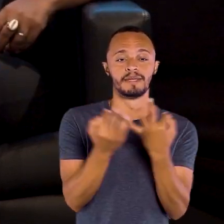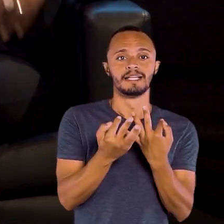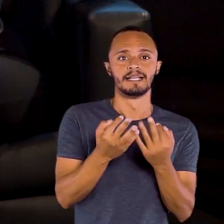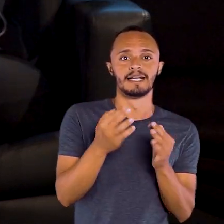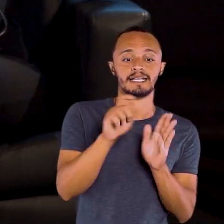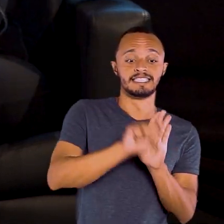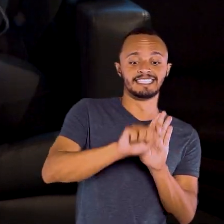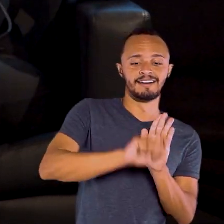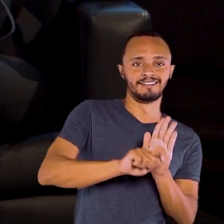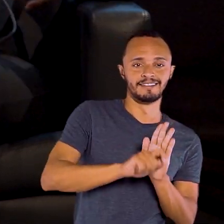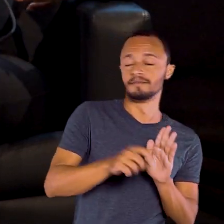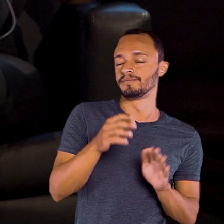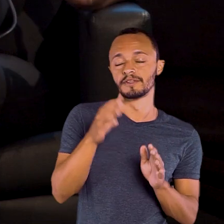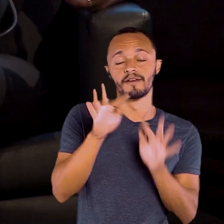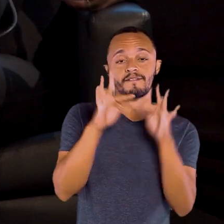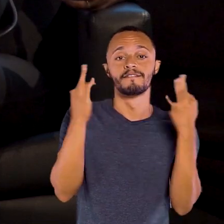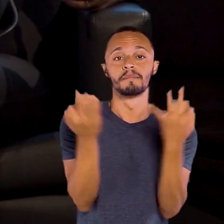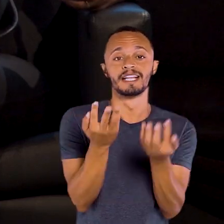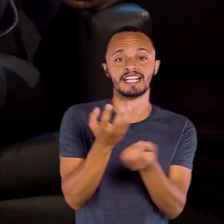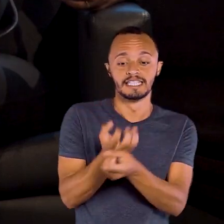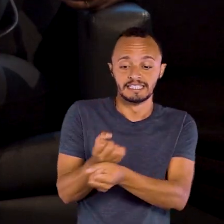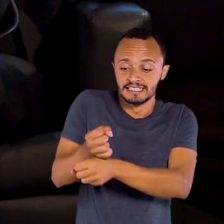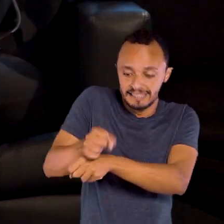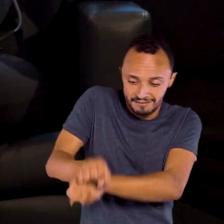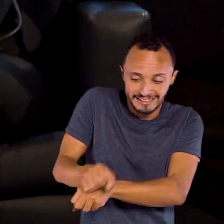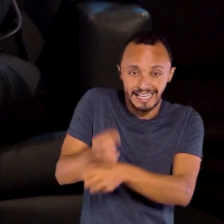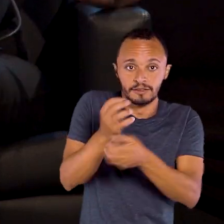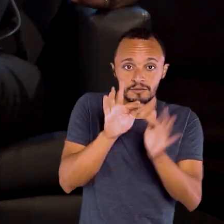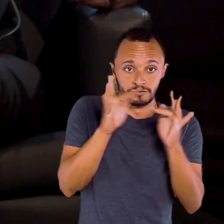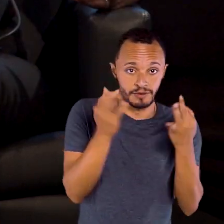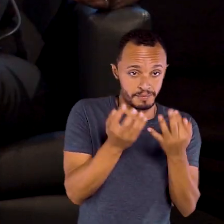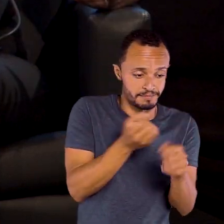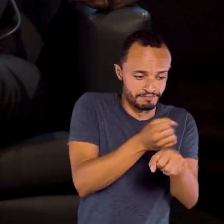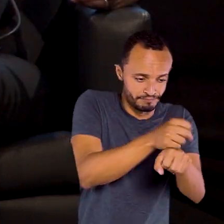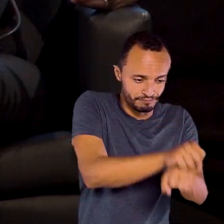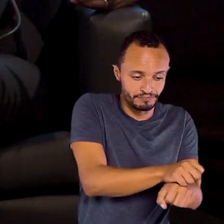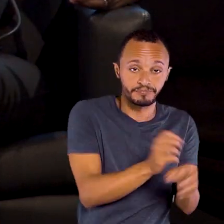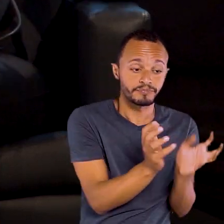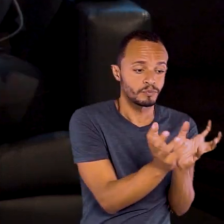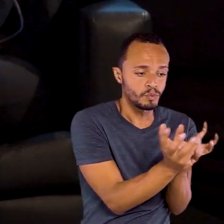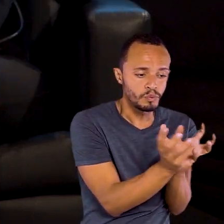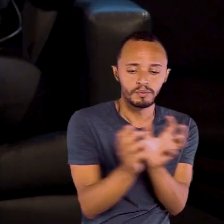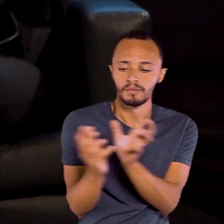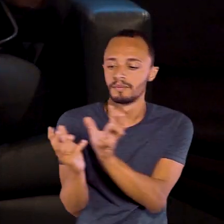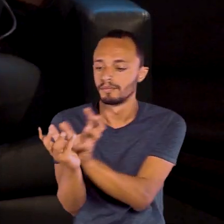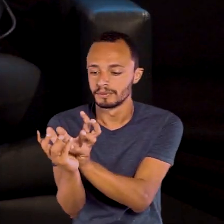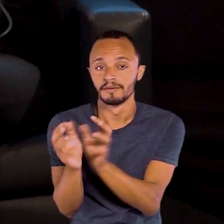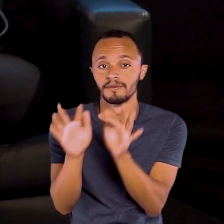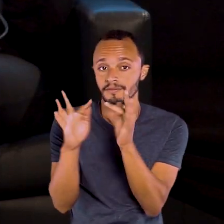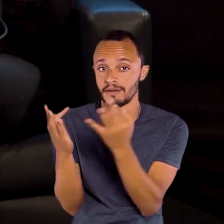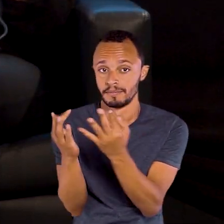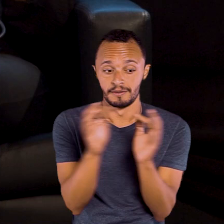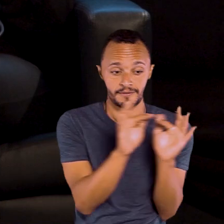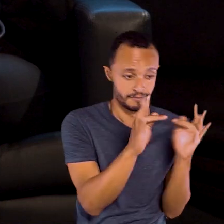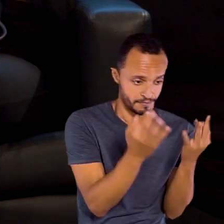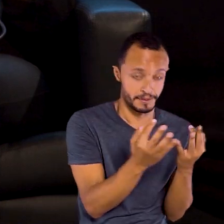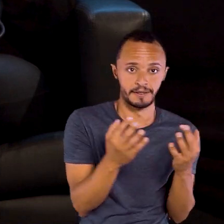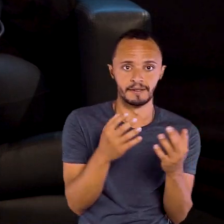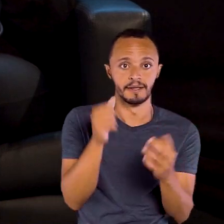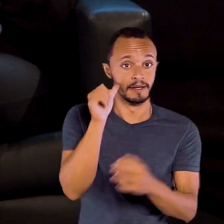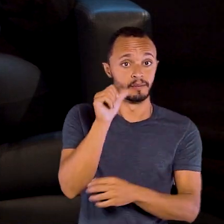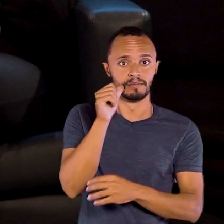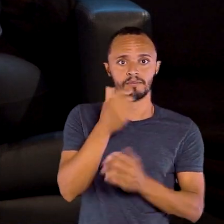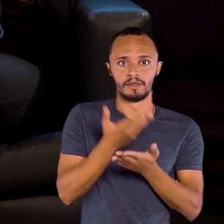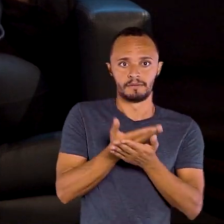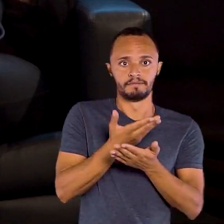escravizados, grupamentos familiares. Quando a gente vê a pesquisa dela e que você